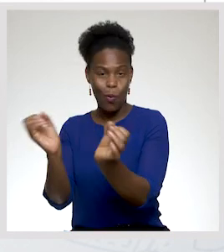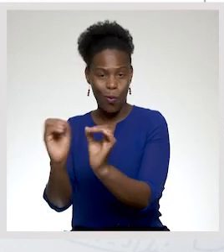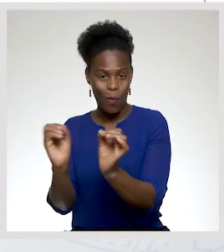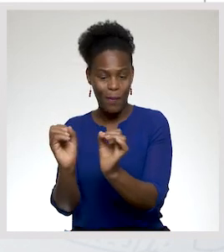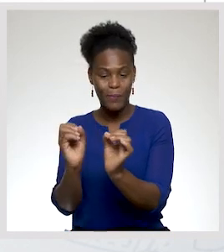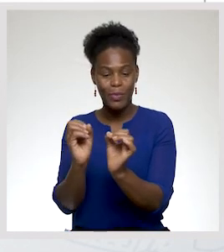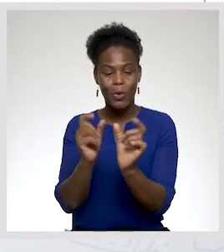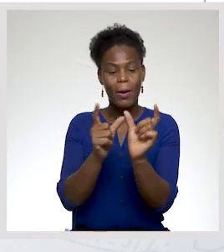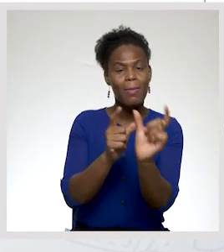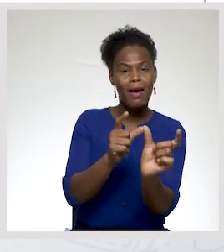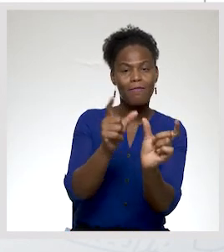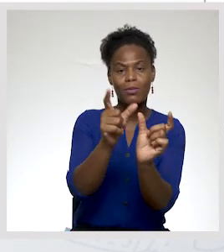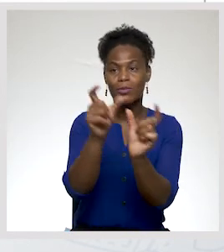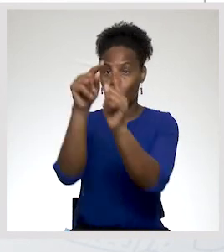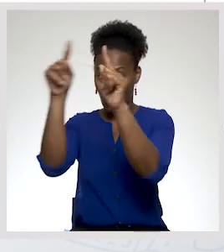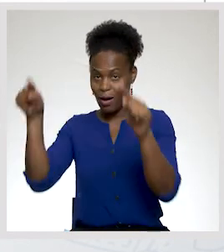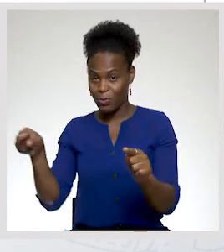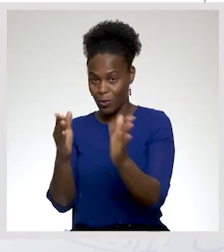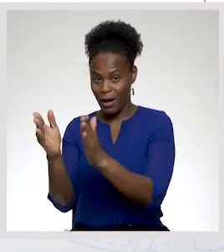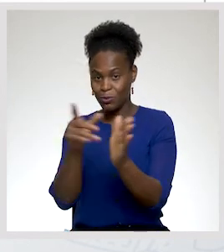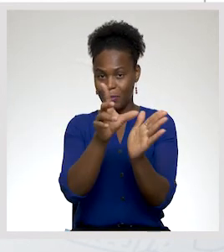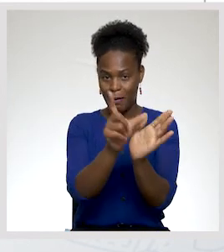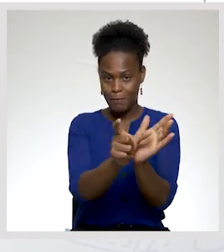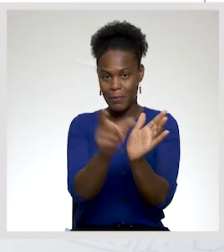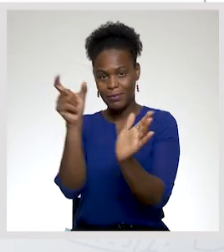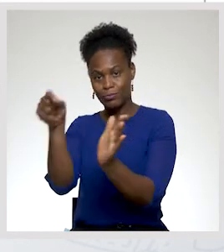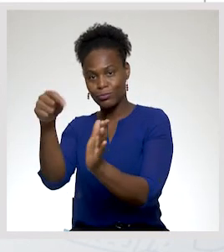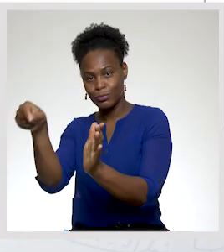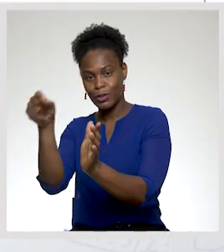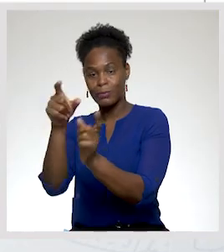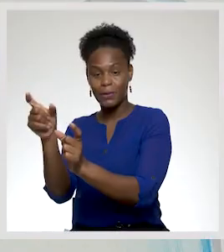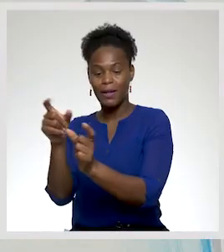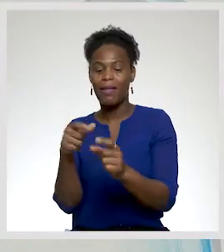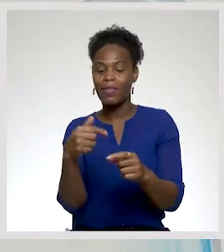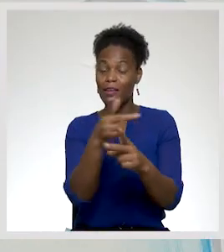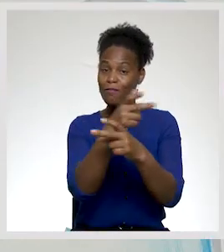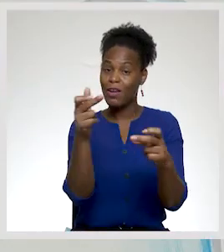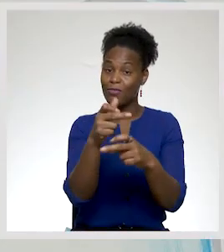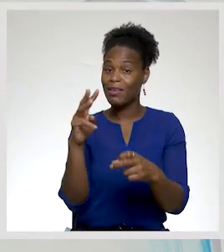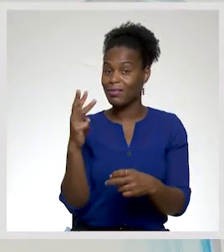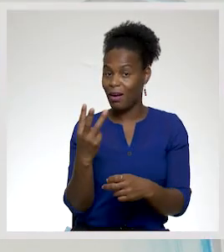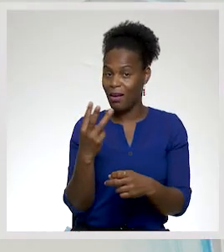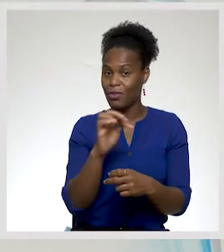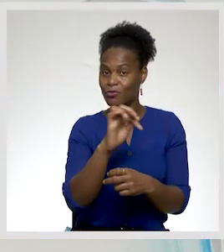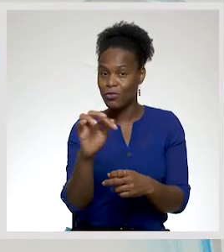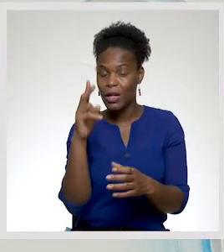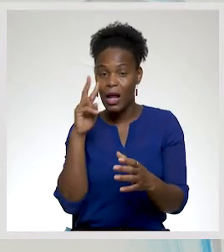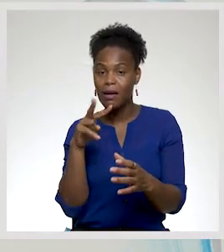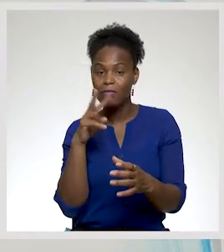invariáveis. Distribua no quadro ao lado. Temos ali 3 frases e